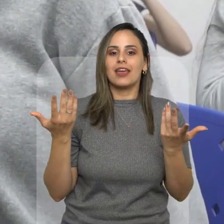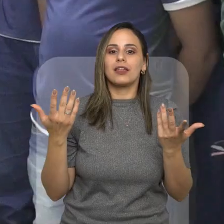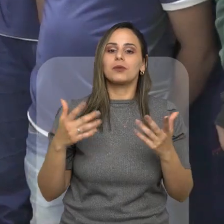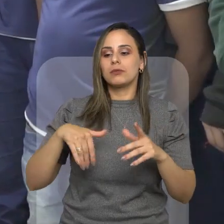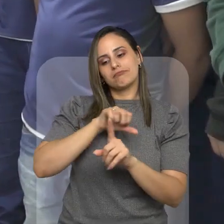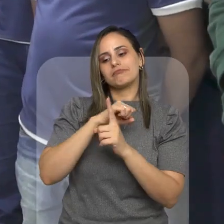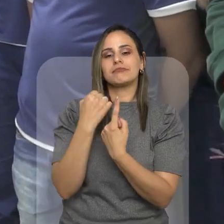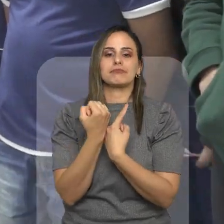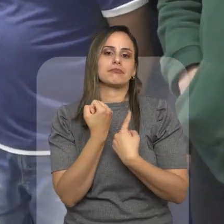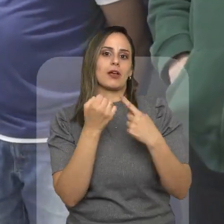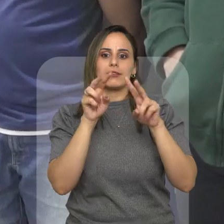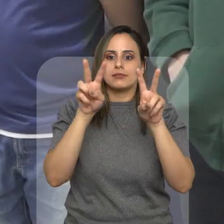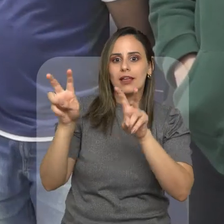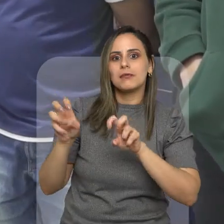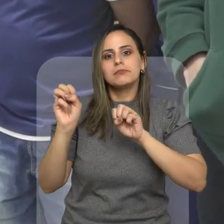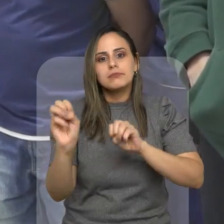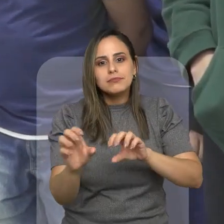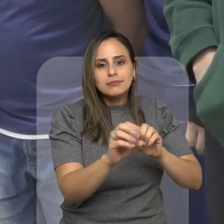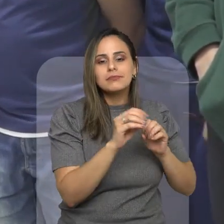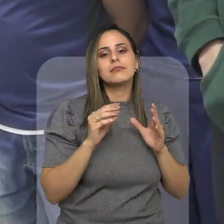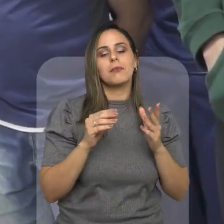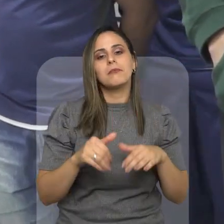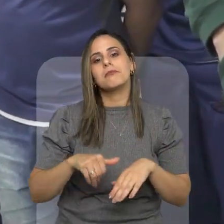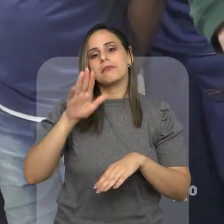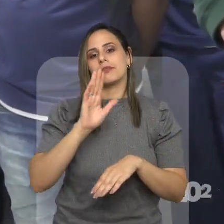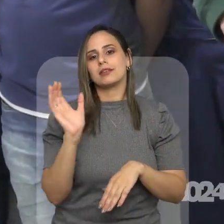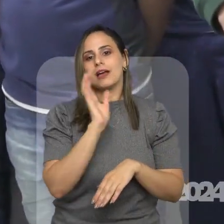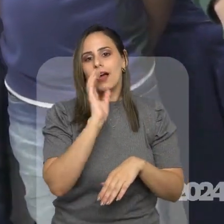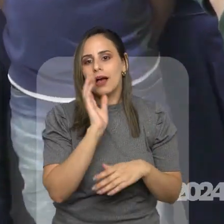nossa sociedade, essa temática, antes a gente